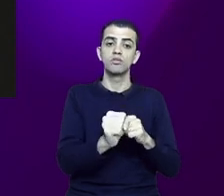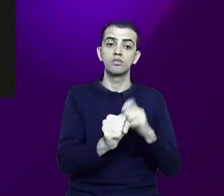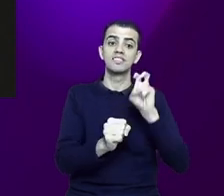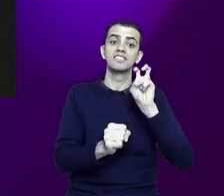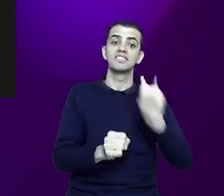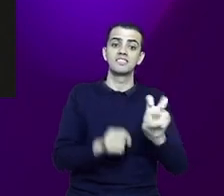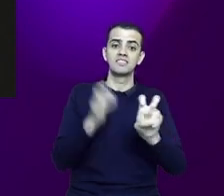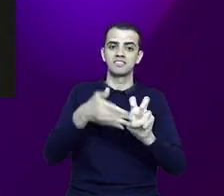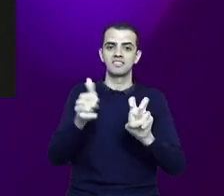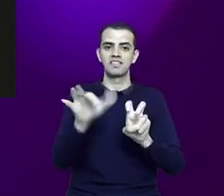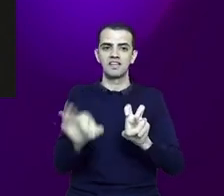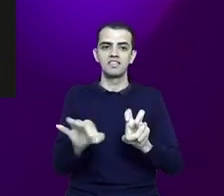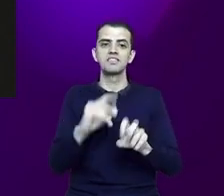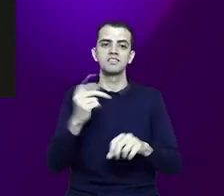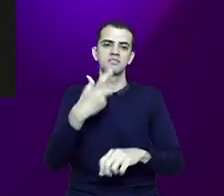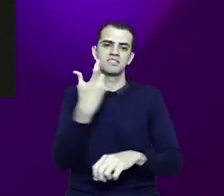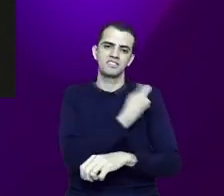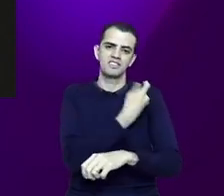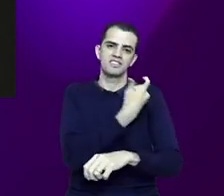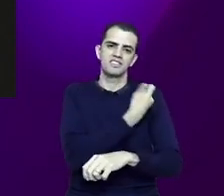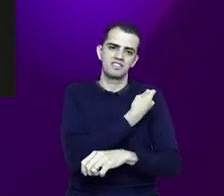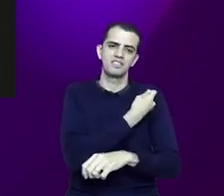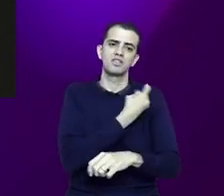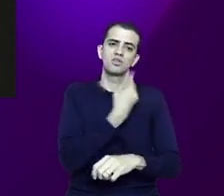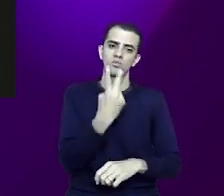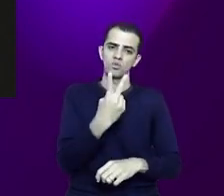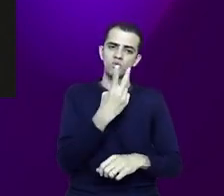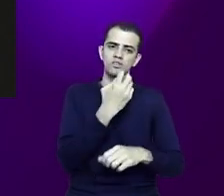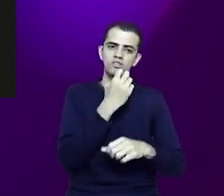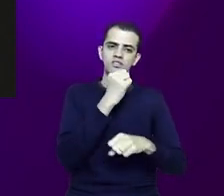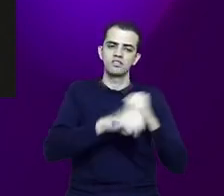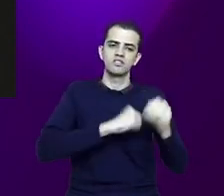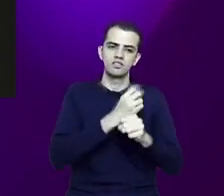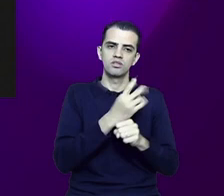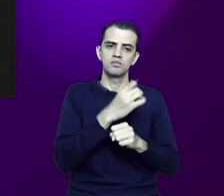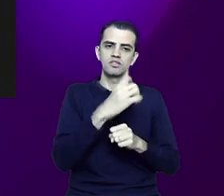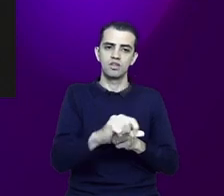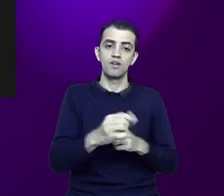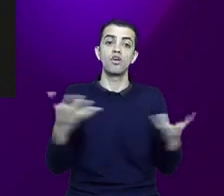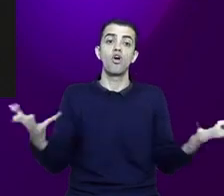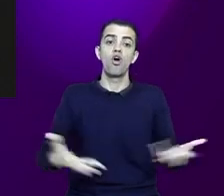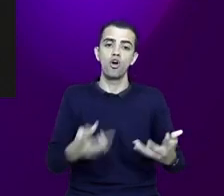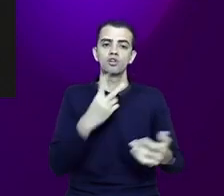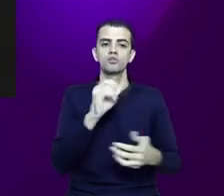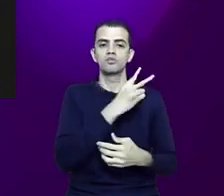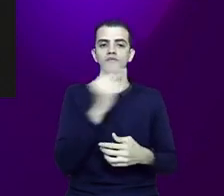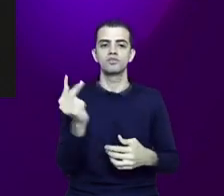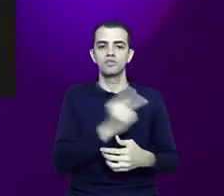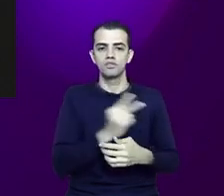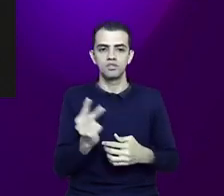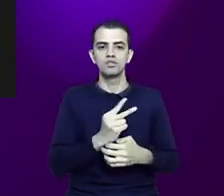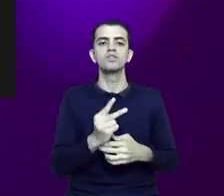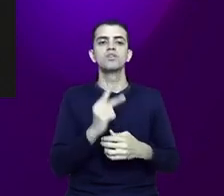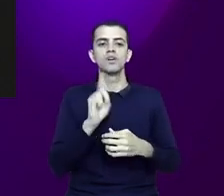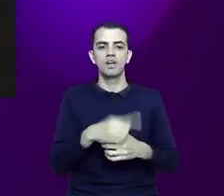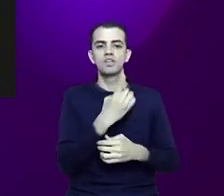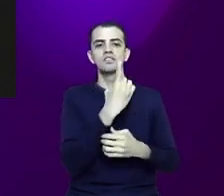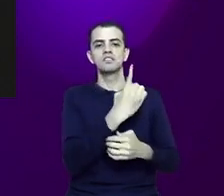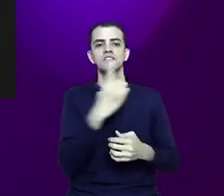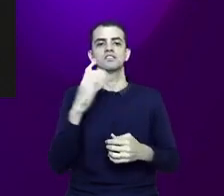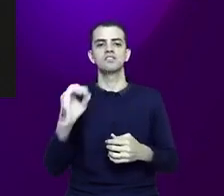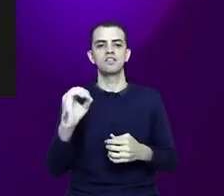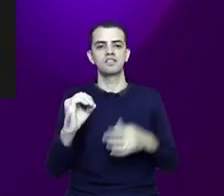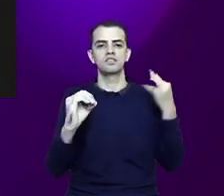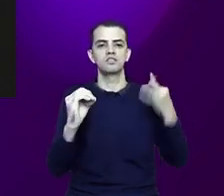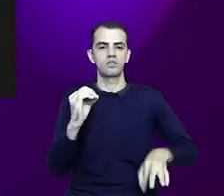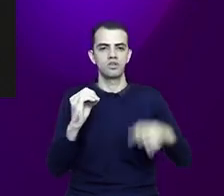infiltrações em 2019, e hoje a elevação está em 110. Então, imagina que isso é um prontuário médico, é uma história clínica que está guardada em algum